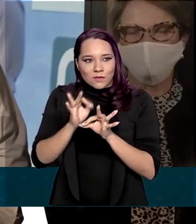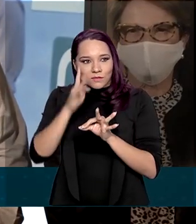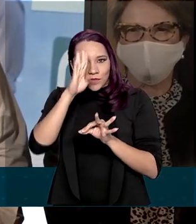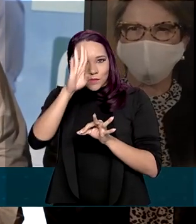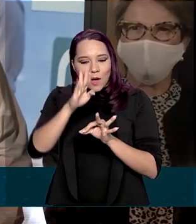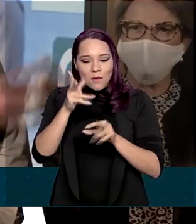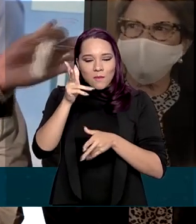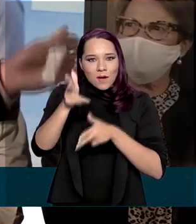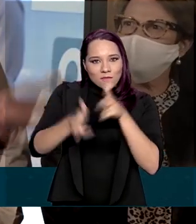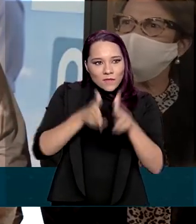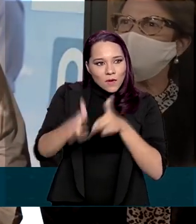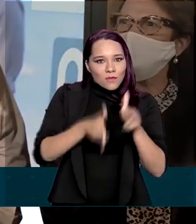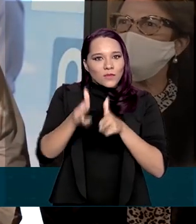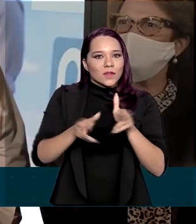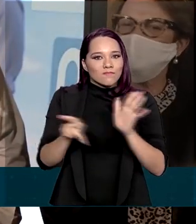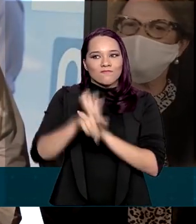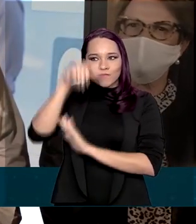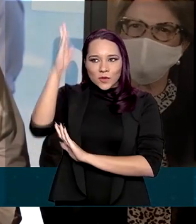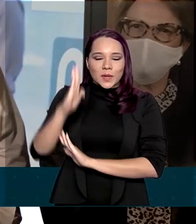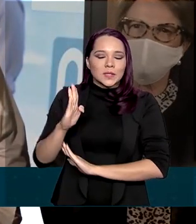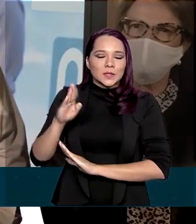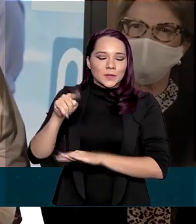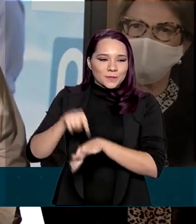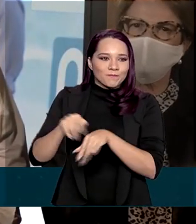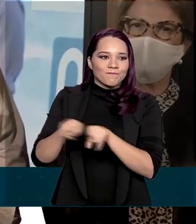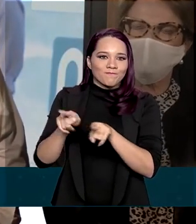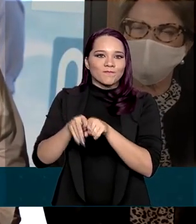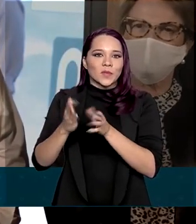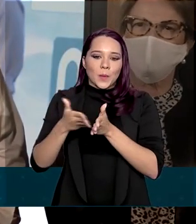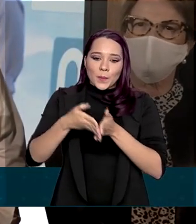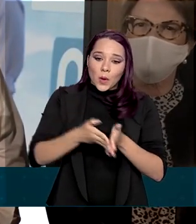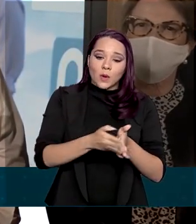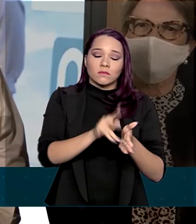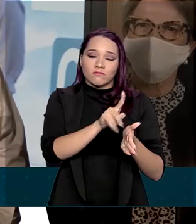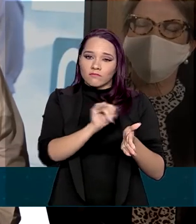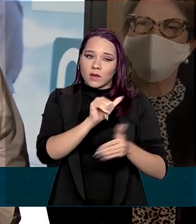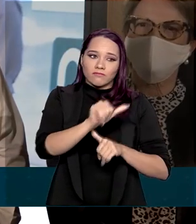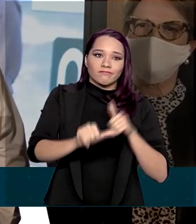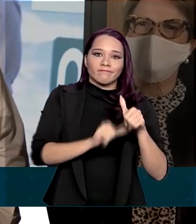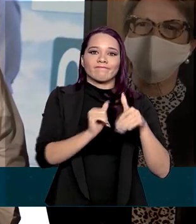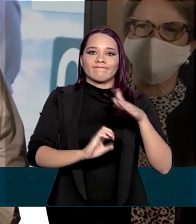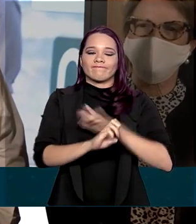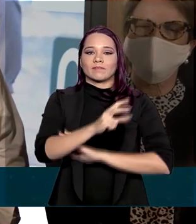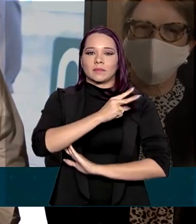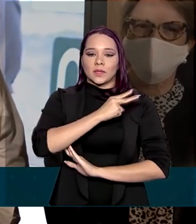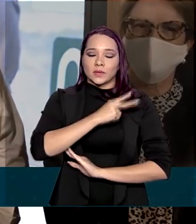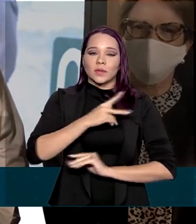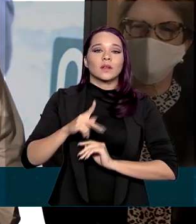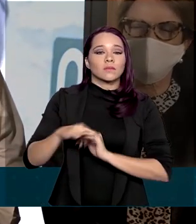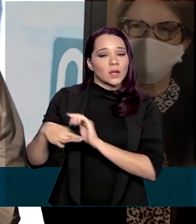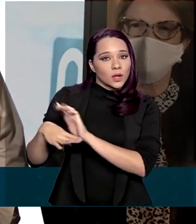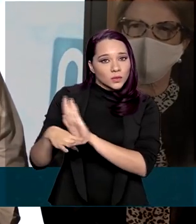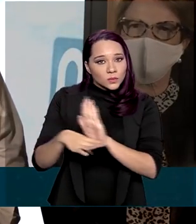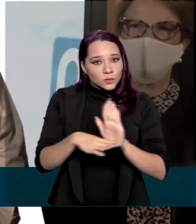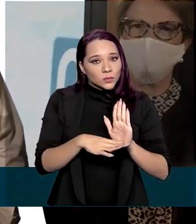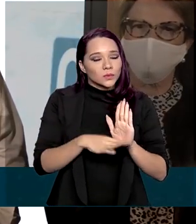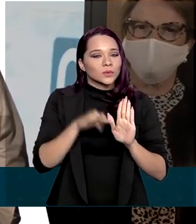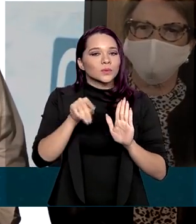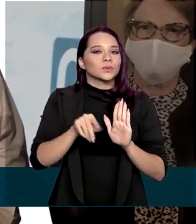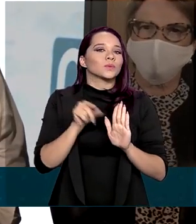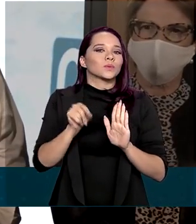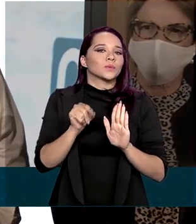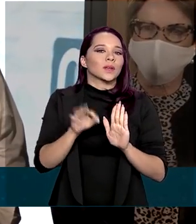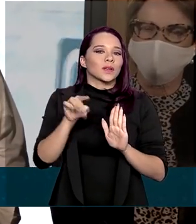Brasil. Também está a cargo dos portos, muitos serão privatizados. Então, isso ajuda em muito na questão